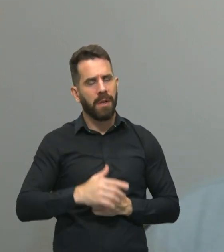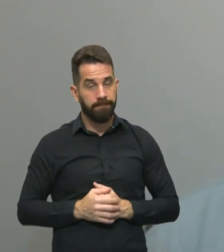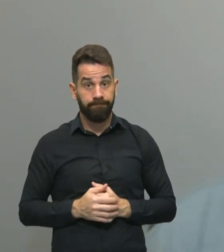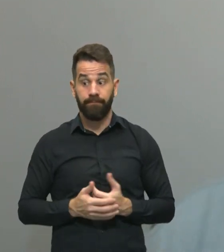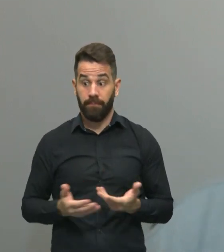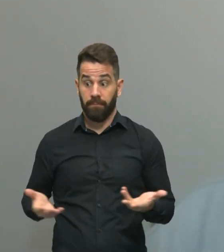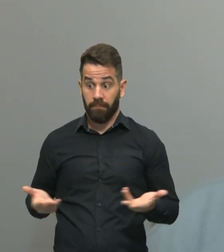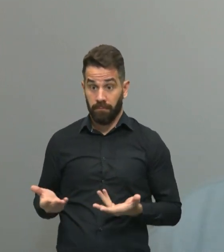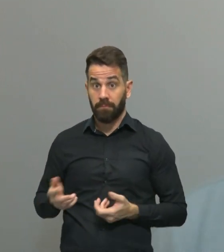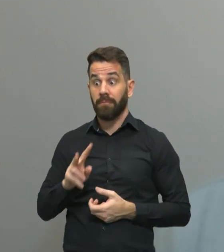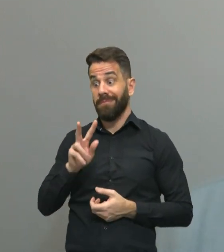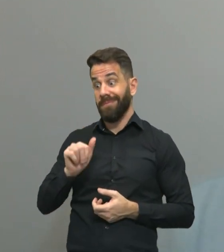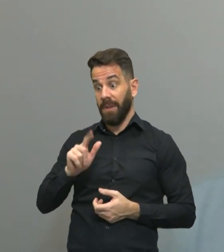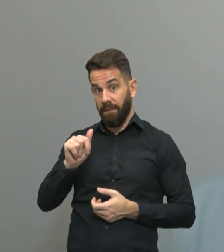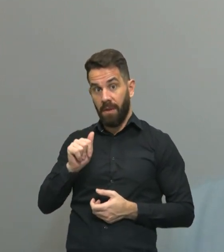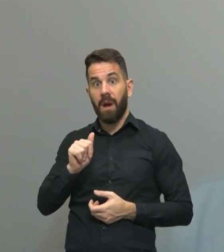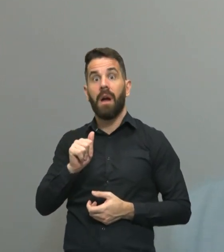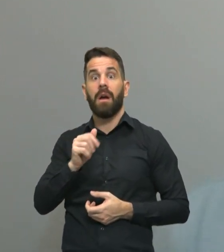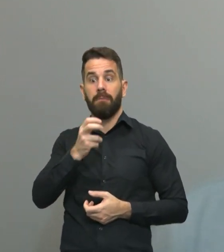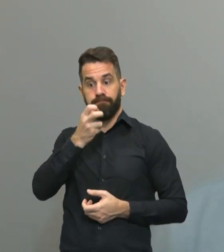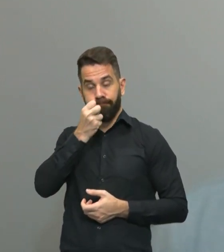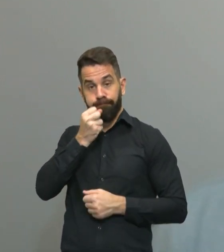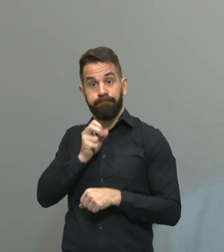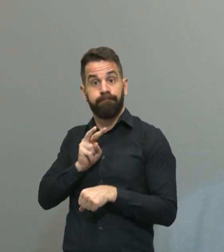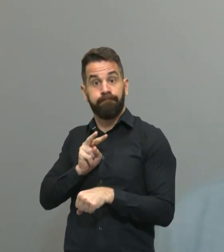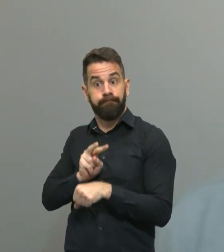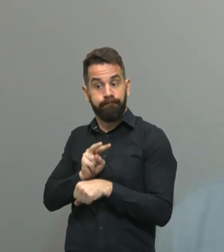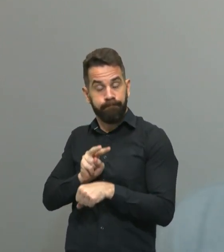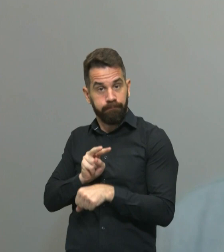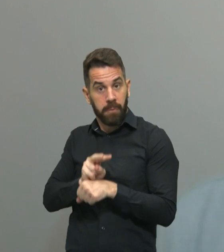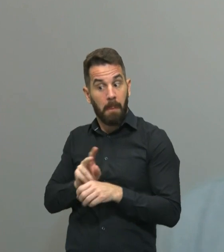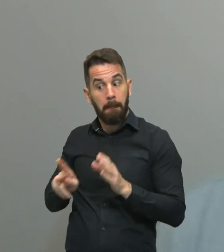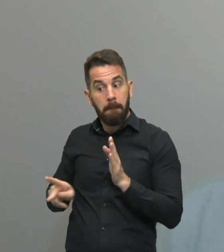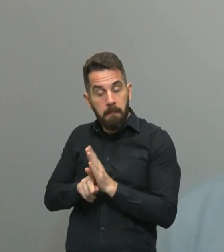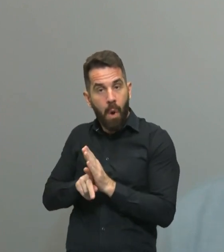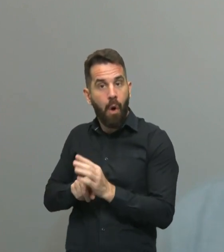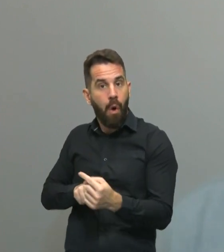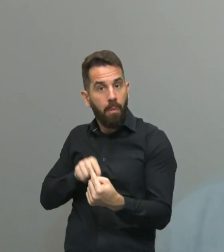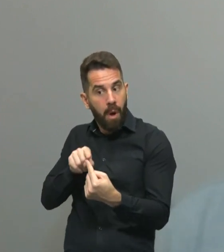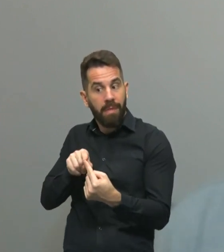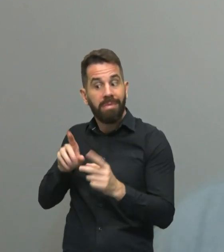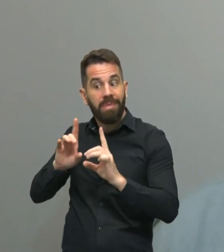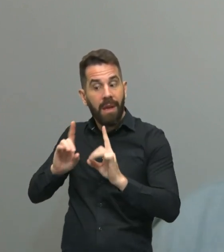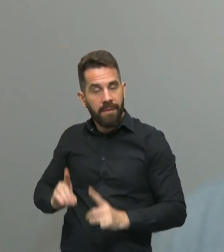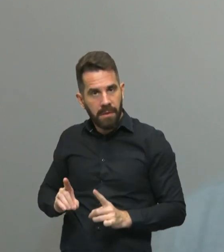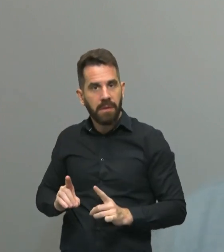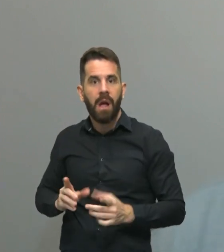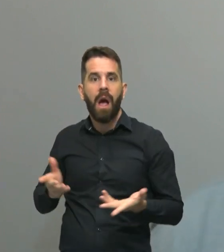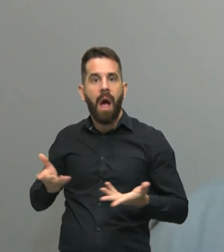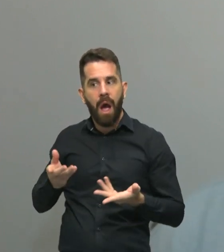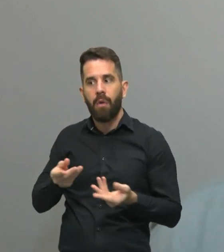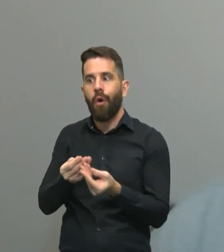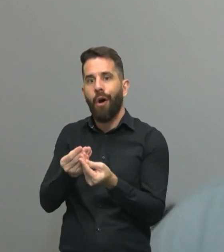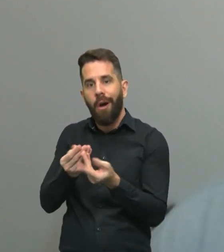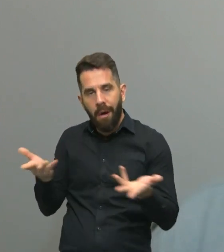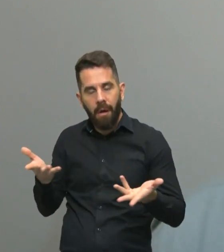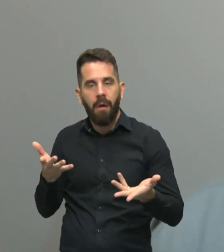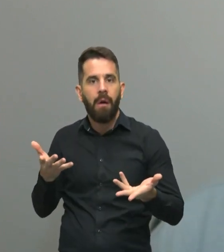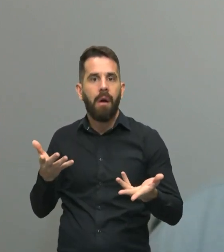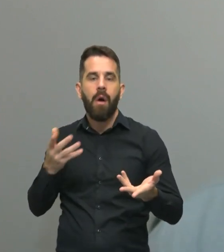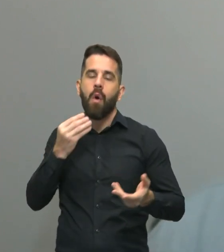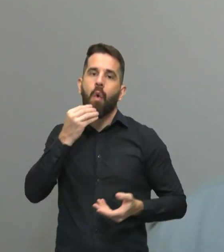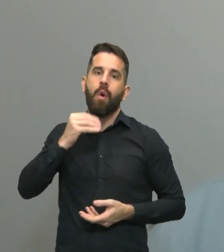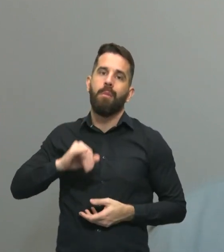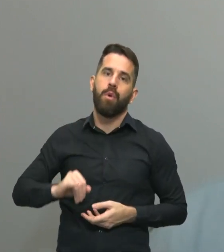que foram feitas, essas pessoas tiveram uma possibilidade maior. E é sempre muito a satisfação para nós quando nós recebemos